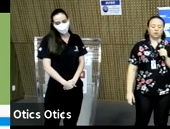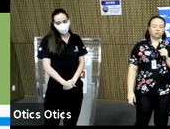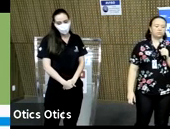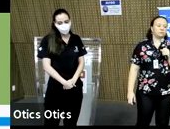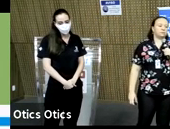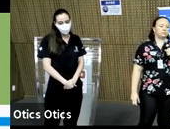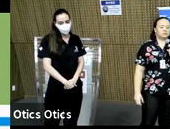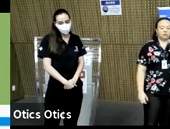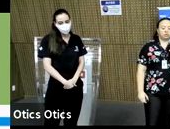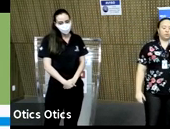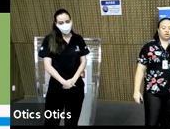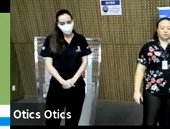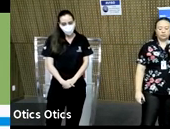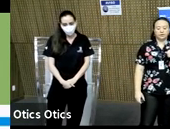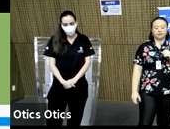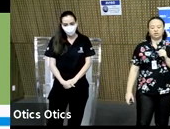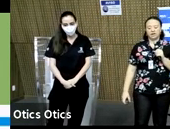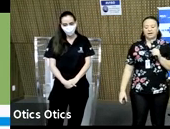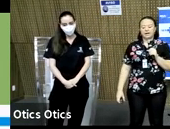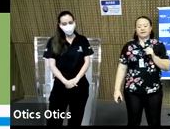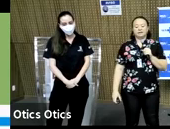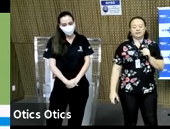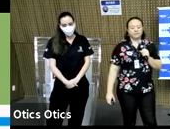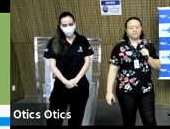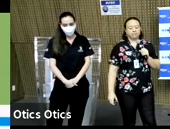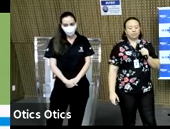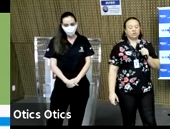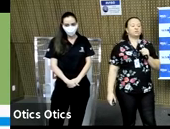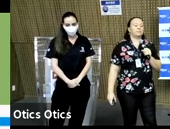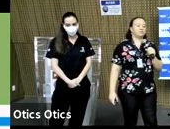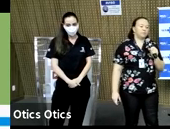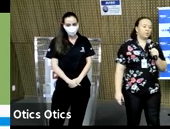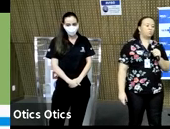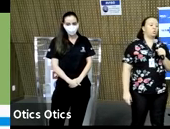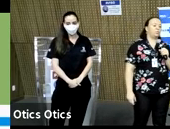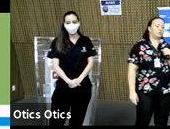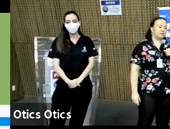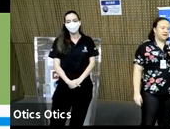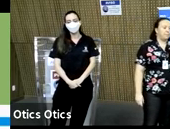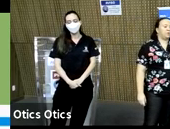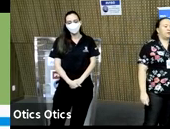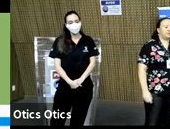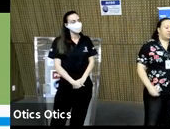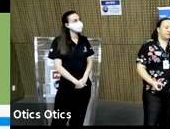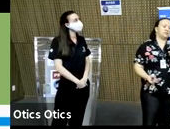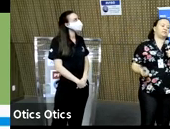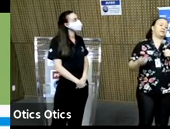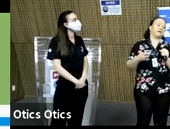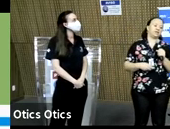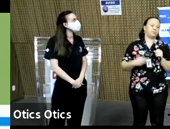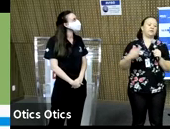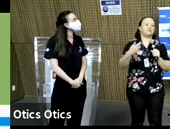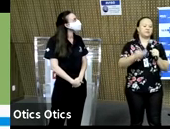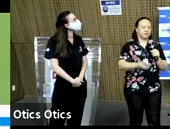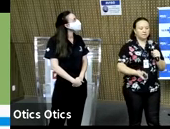Isso nos dá um suporte muito grande e nós temos também um grupo de WhatsApp com essas gestantes, que